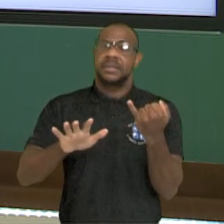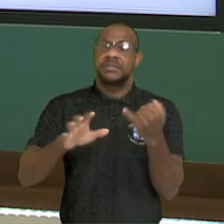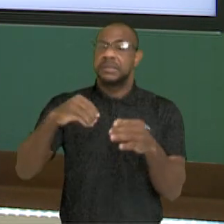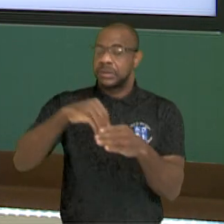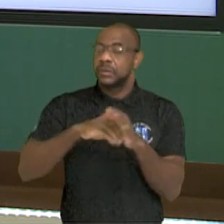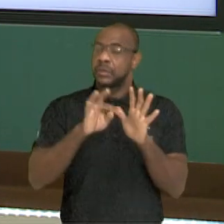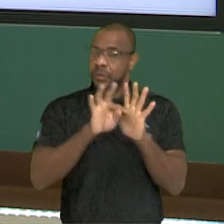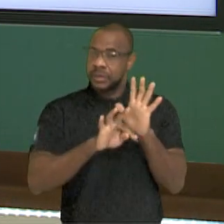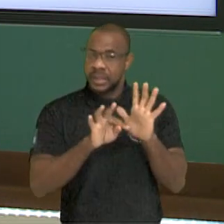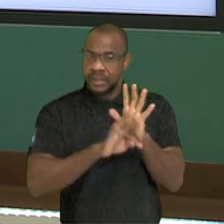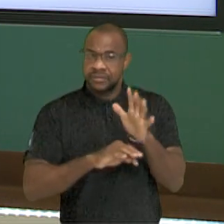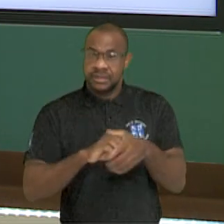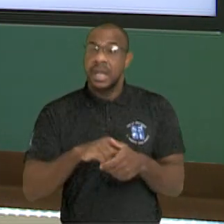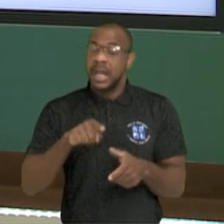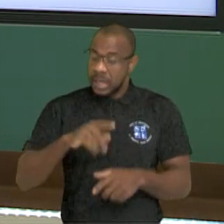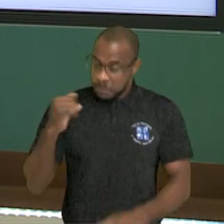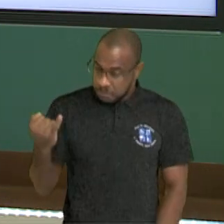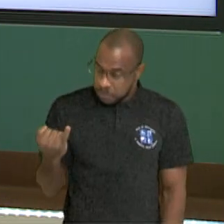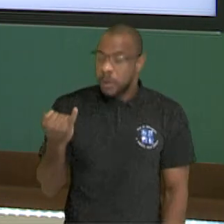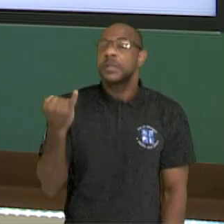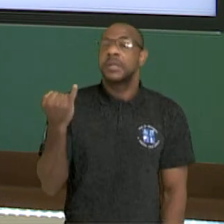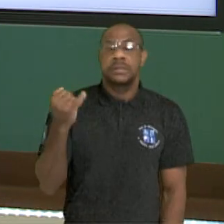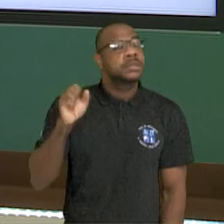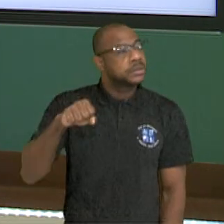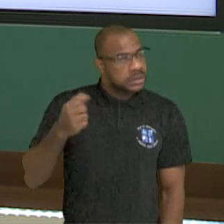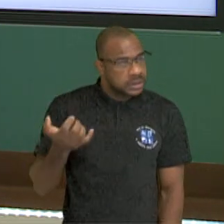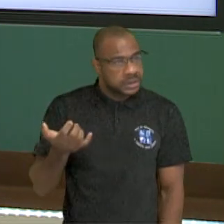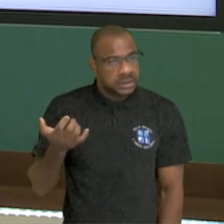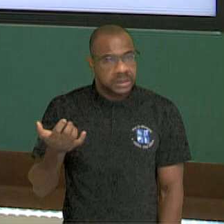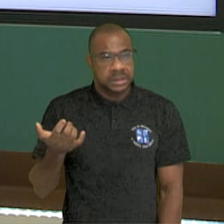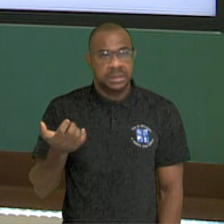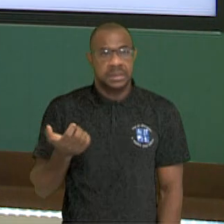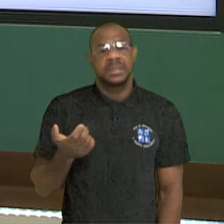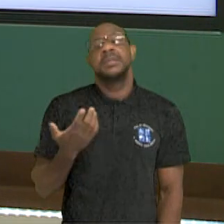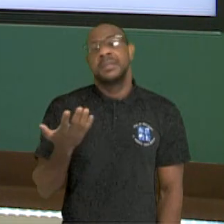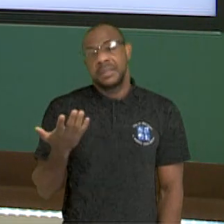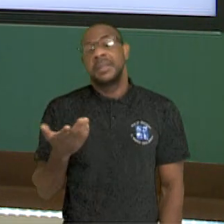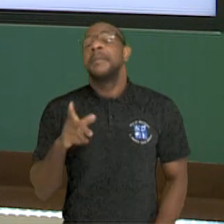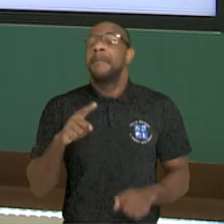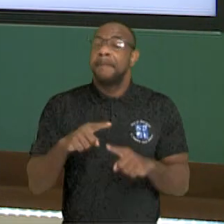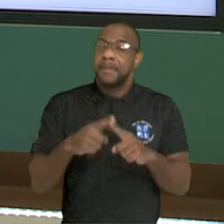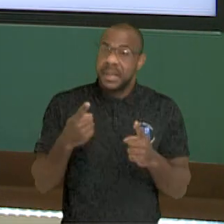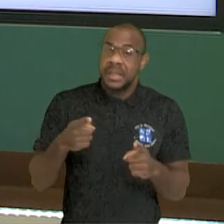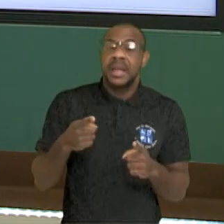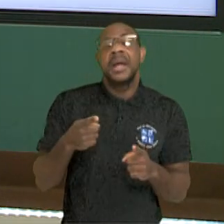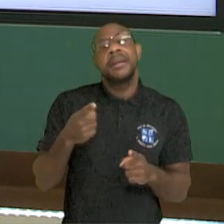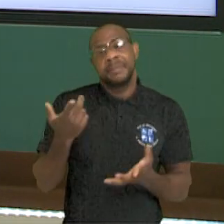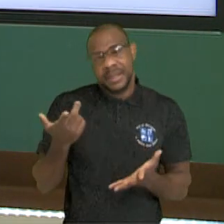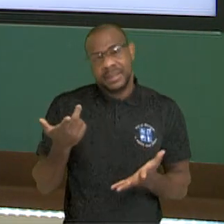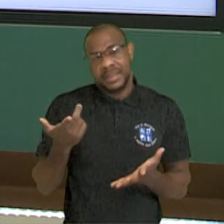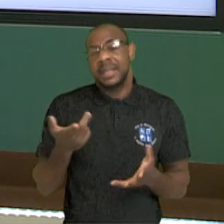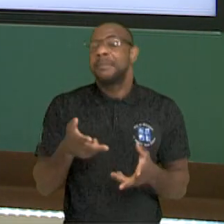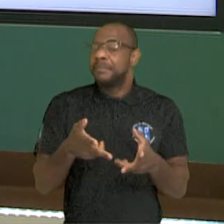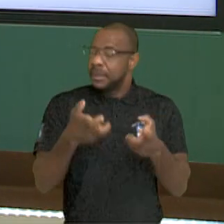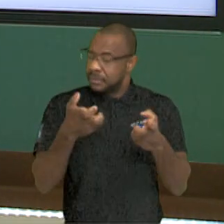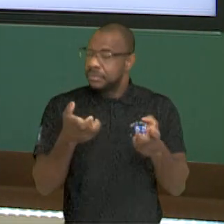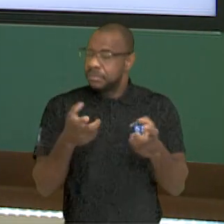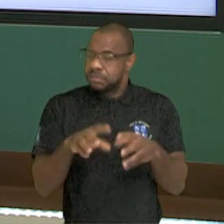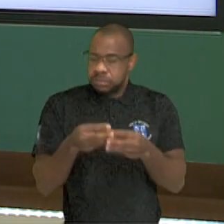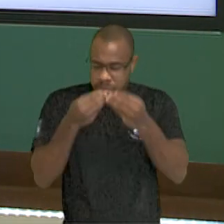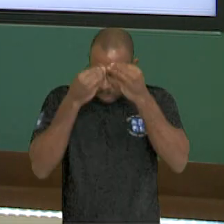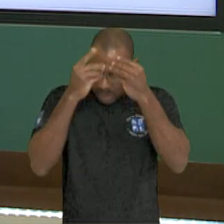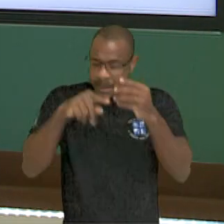textos. Então, elas valem, se não mais do que 1000 palavras, pelo menos elas valem tanto quanto as palavras. Elas são